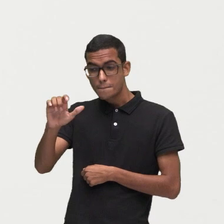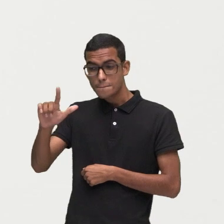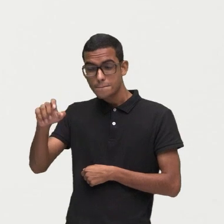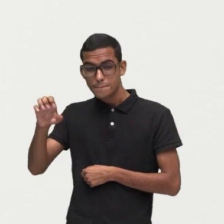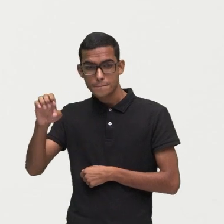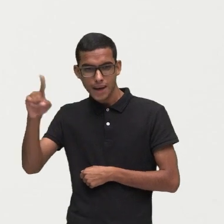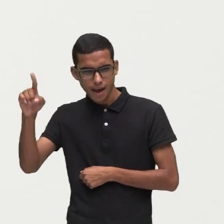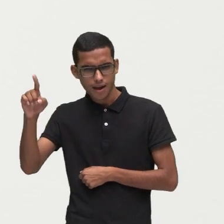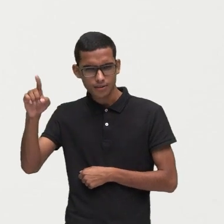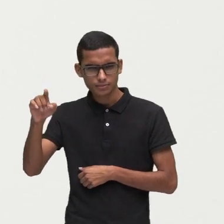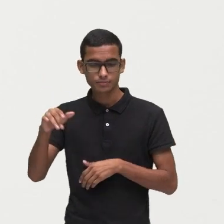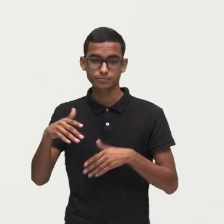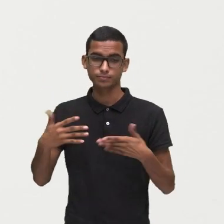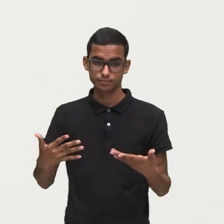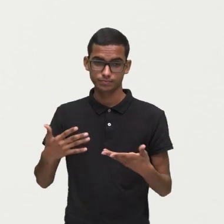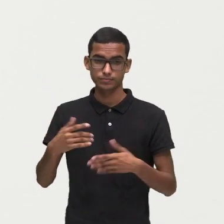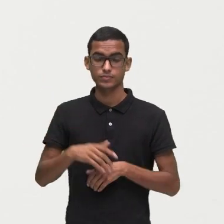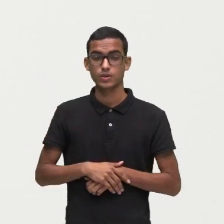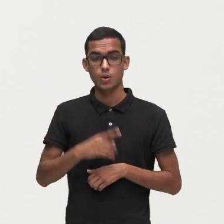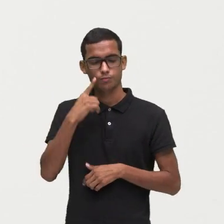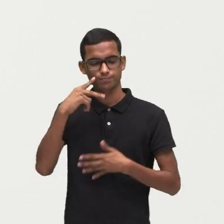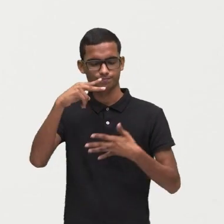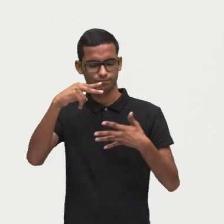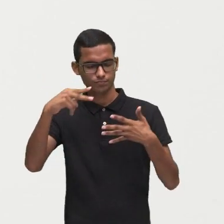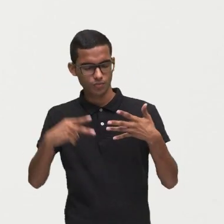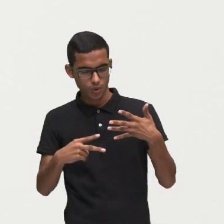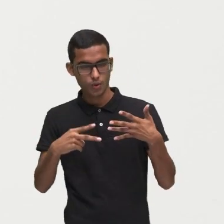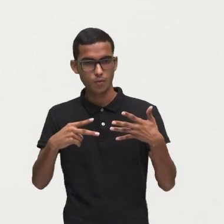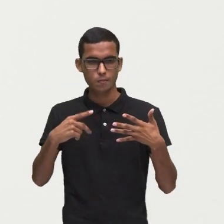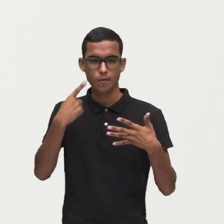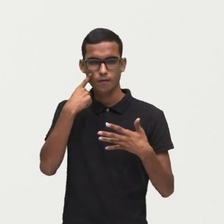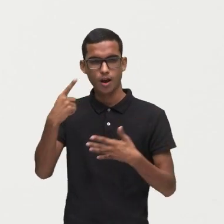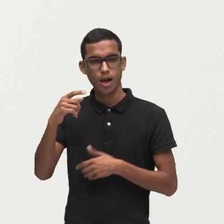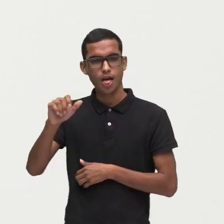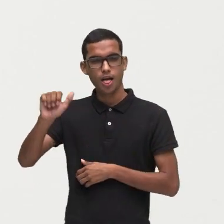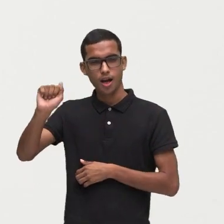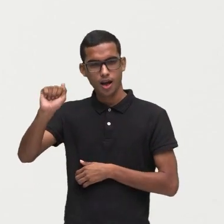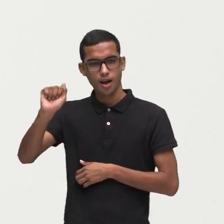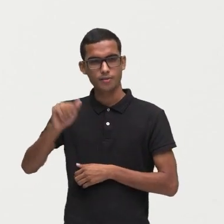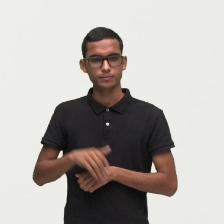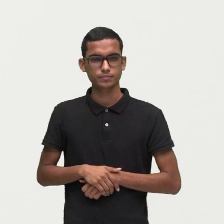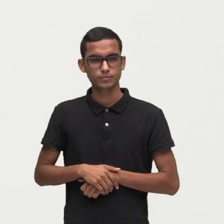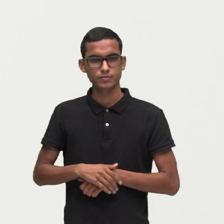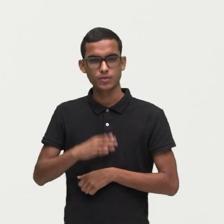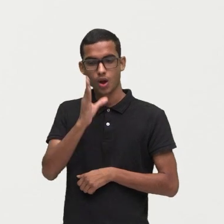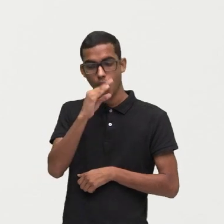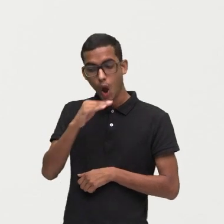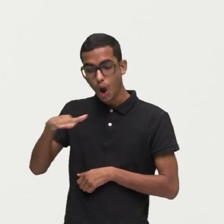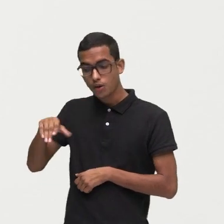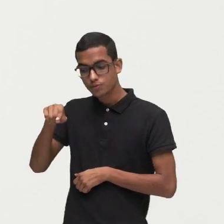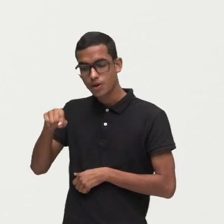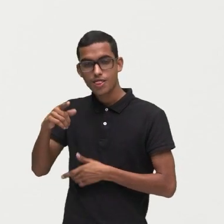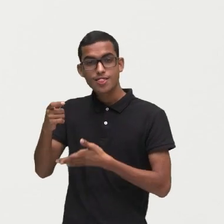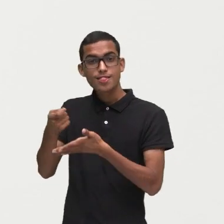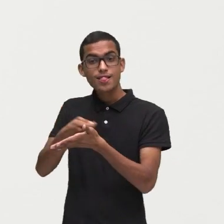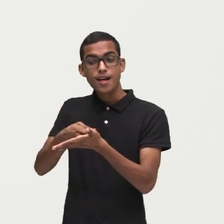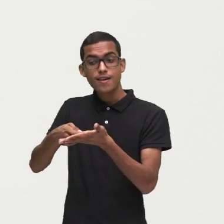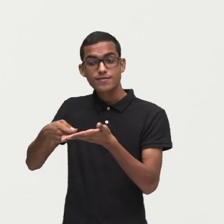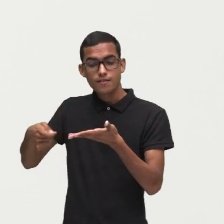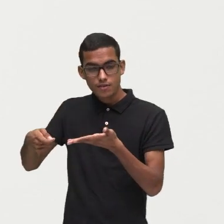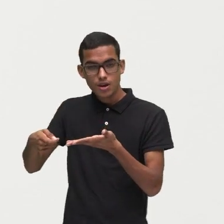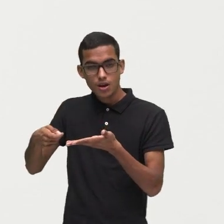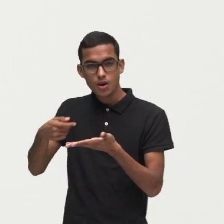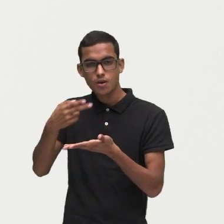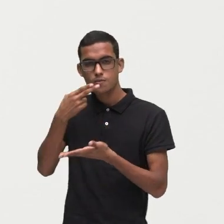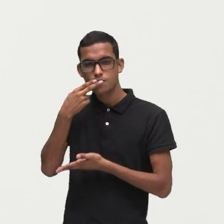das frases, quando nós vamos lendo, na letra A, olha só. Los chicos escribirán una carta. Aqui é o